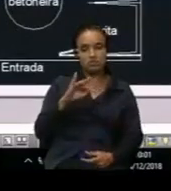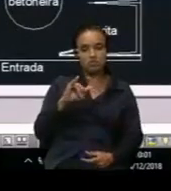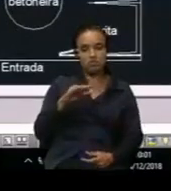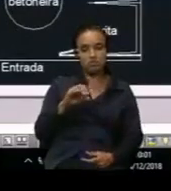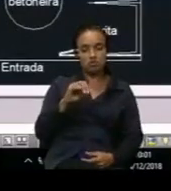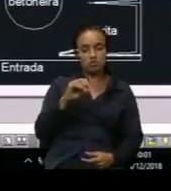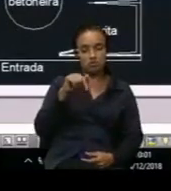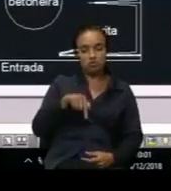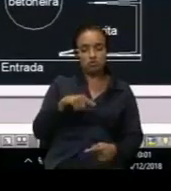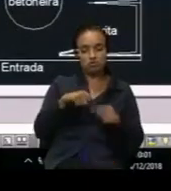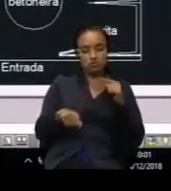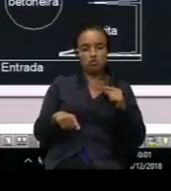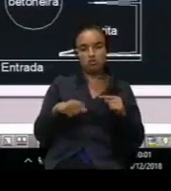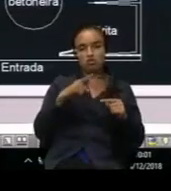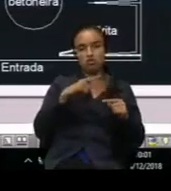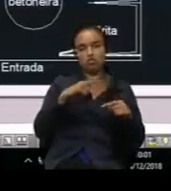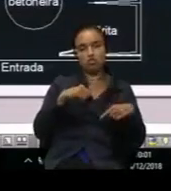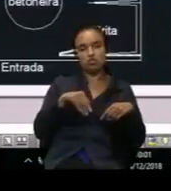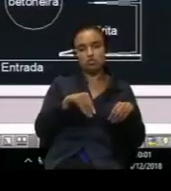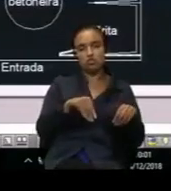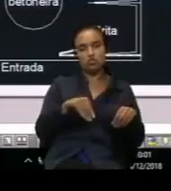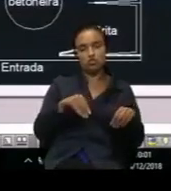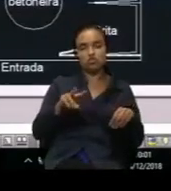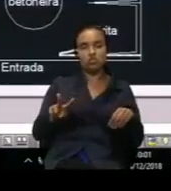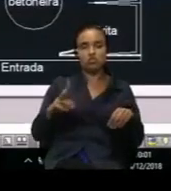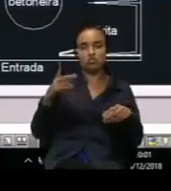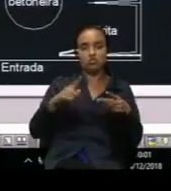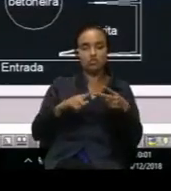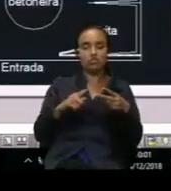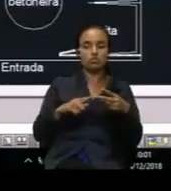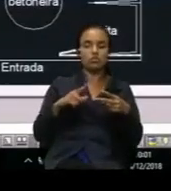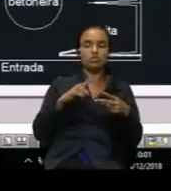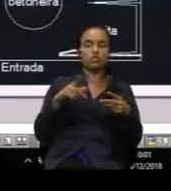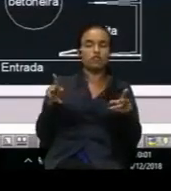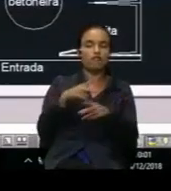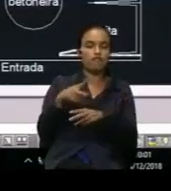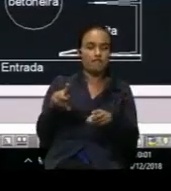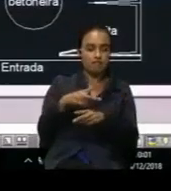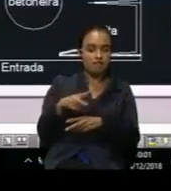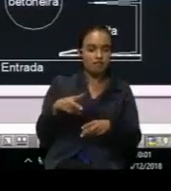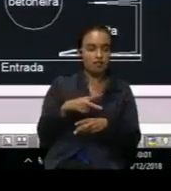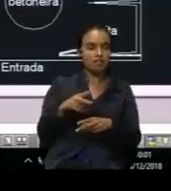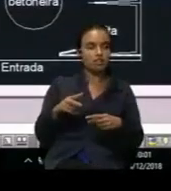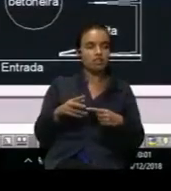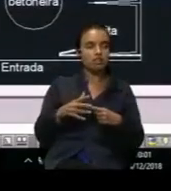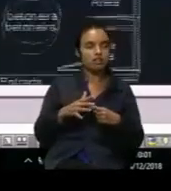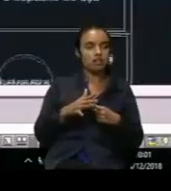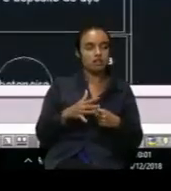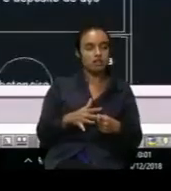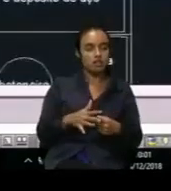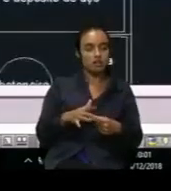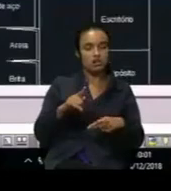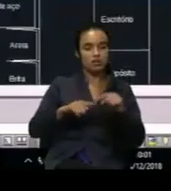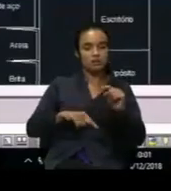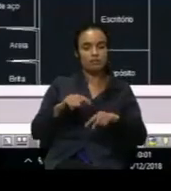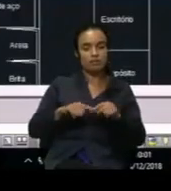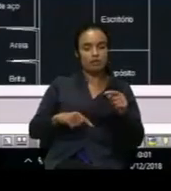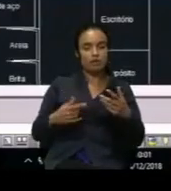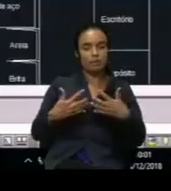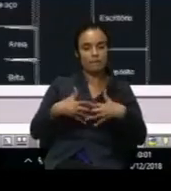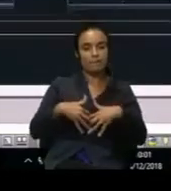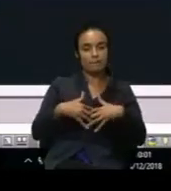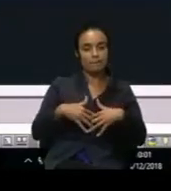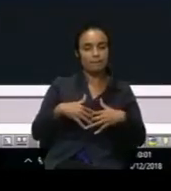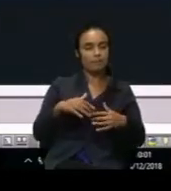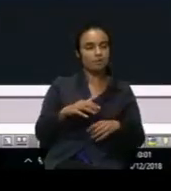materiais que não podem ficar dispostos ao vento ou de valor, como equipamentos, maquinário, tá? Que mais?